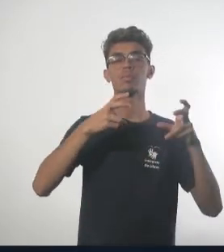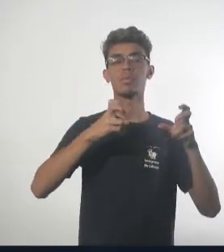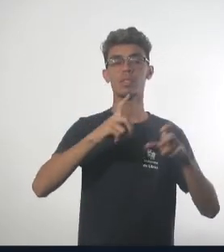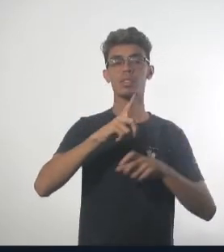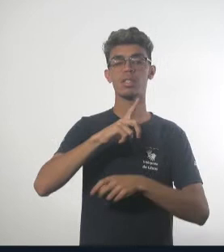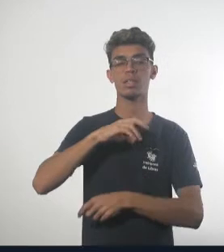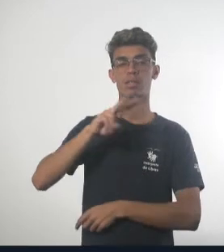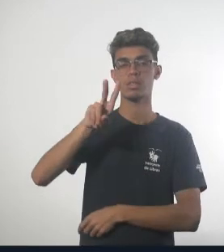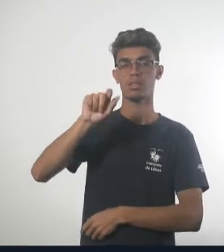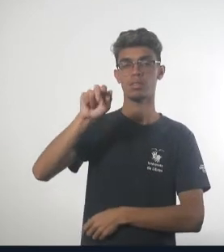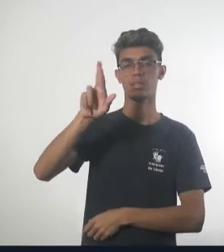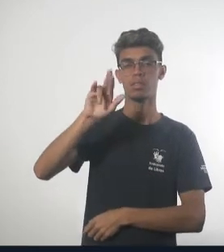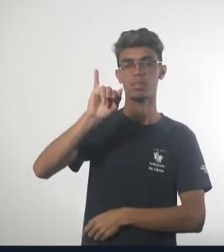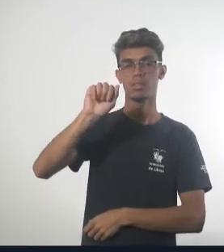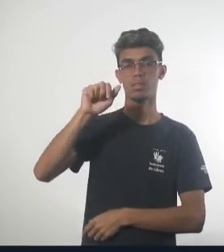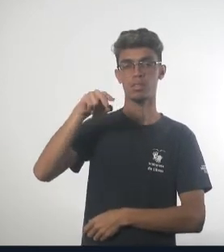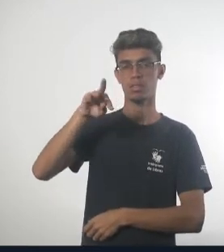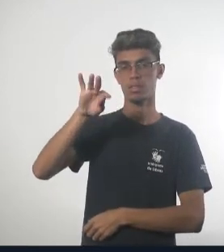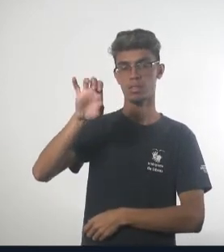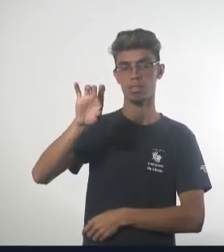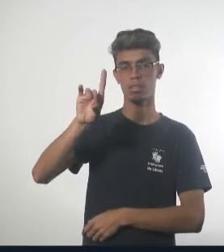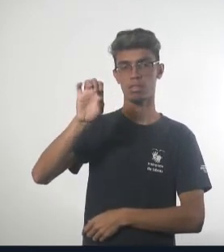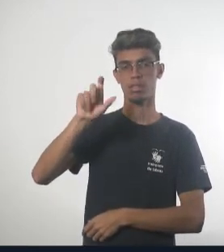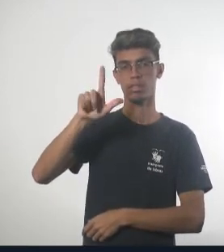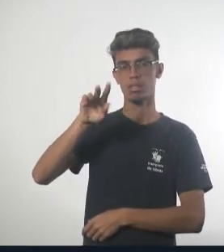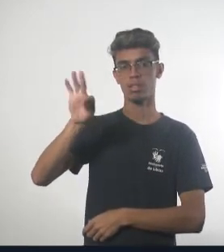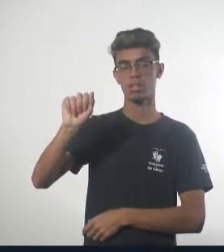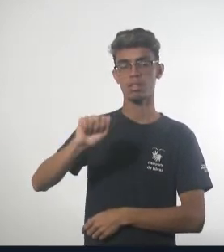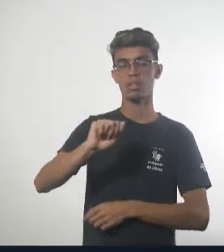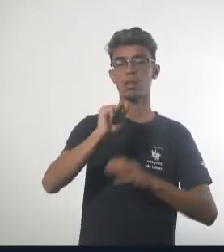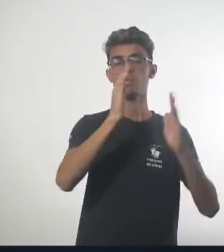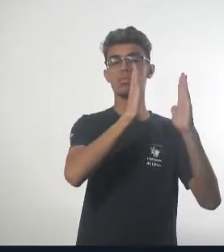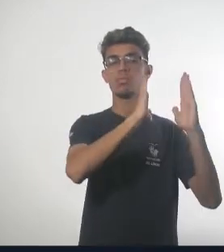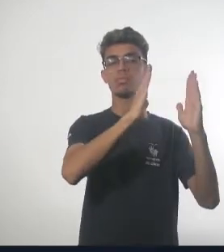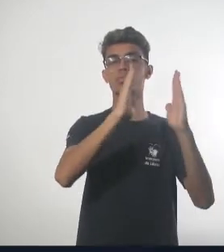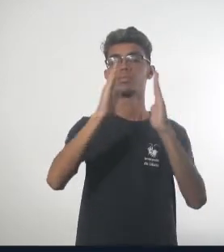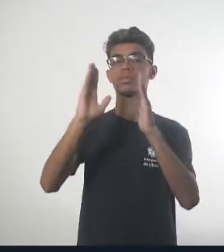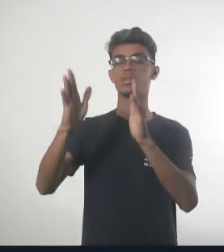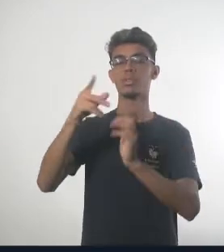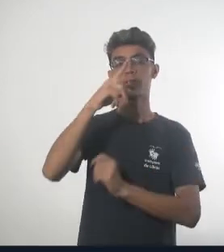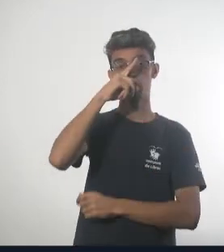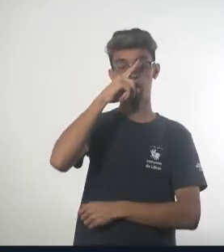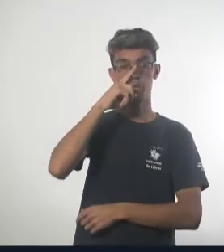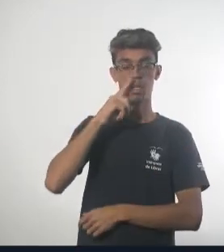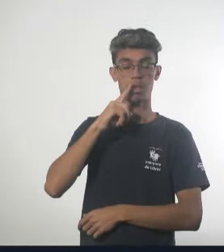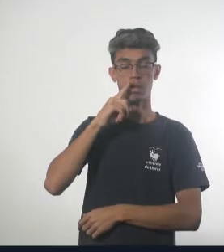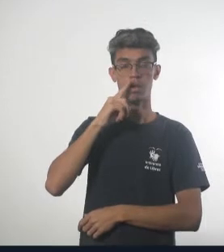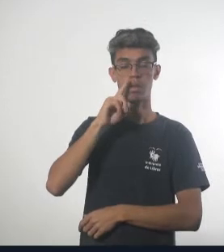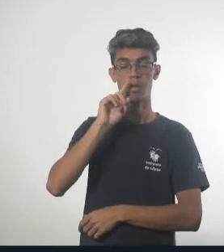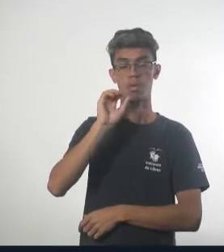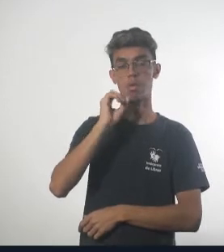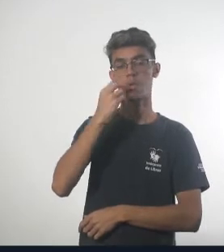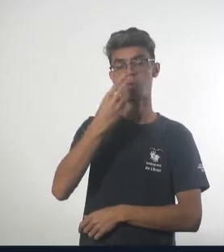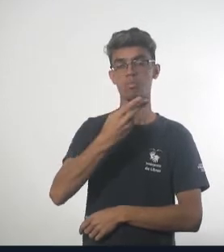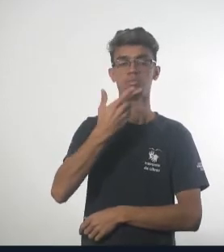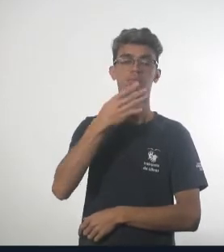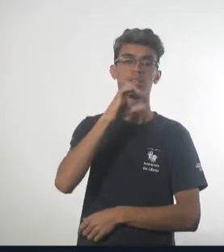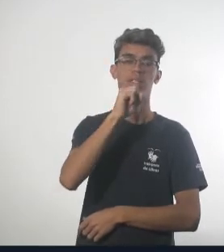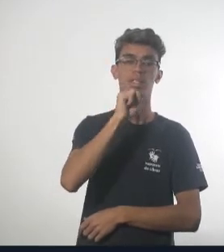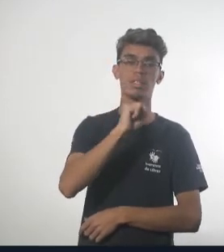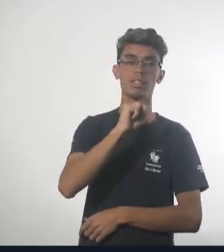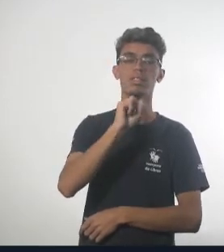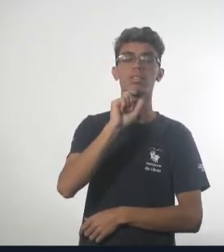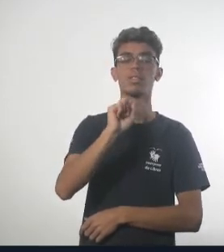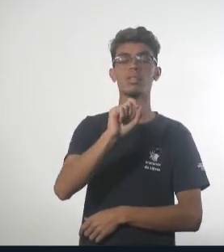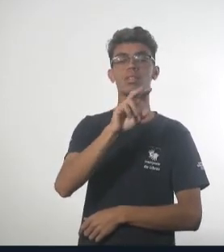que os senhores veem no gráfico em amarelo e tons de laranja são os casos que são de variante Delta, em azul e verde, os sequenciamentos